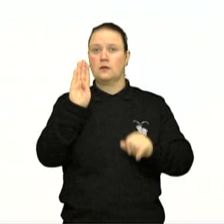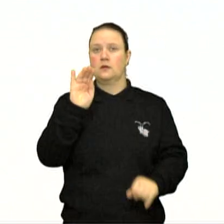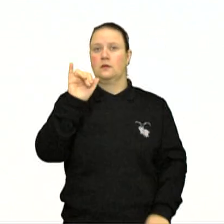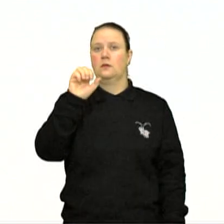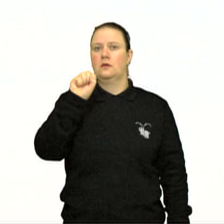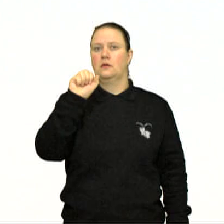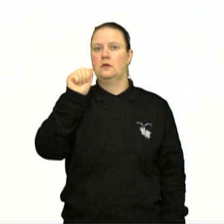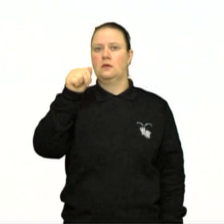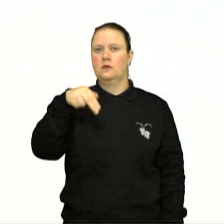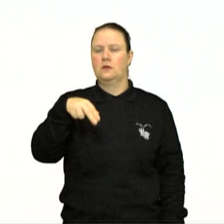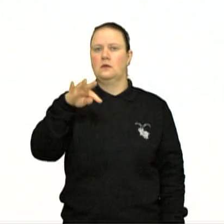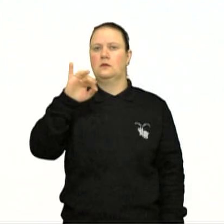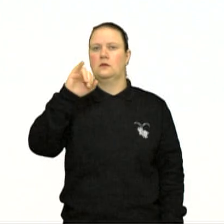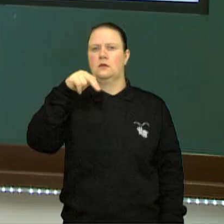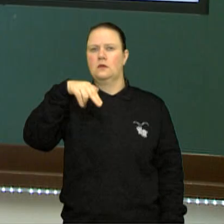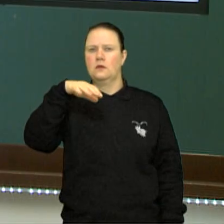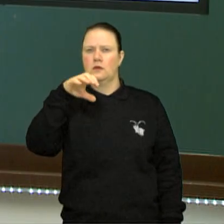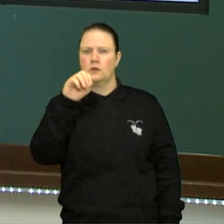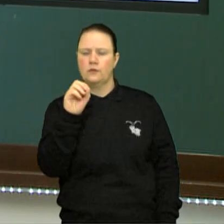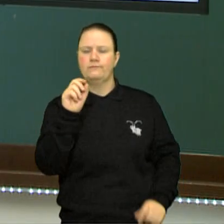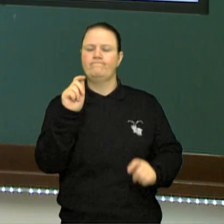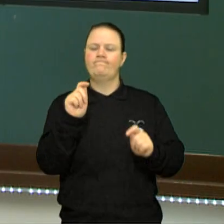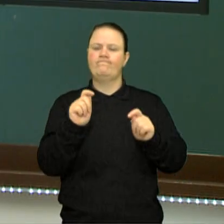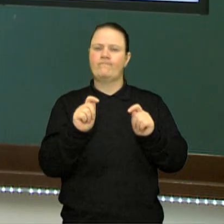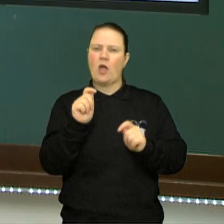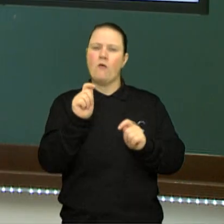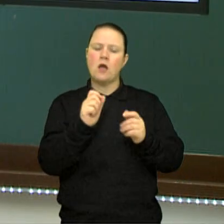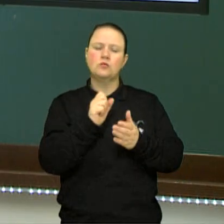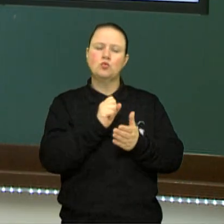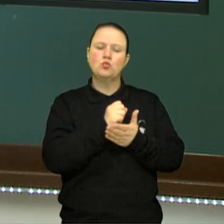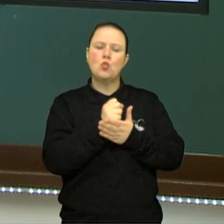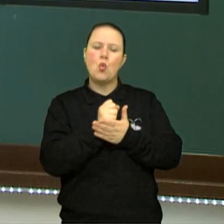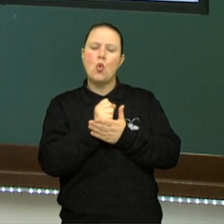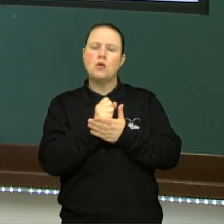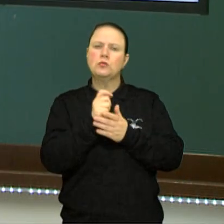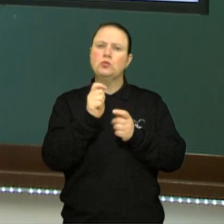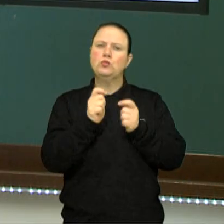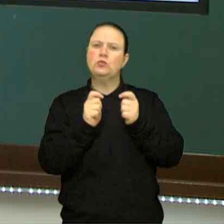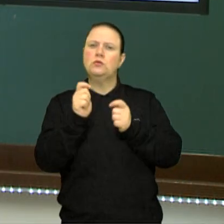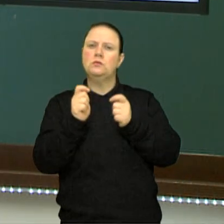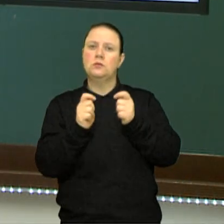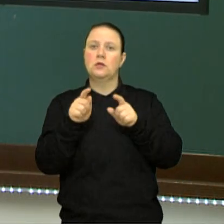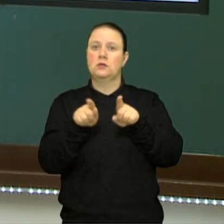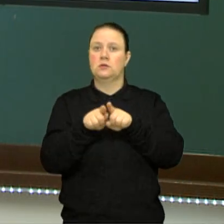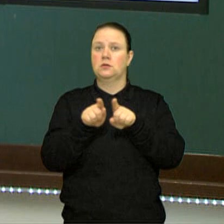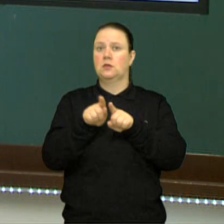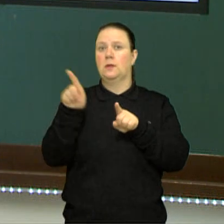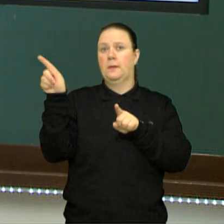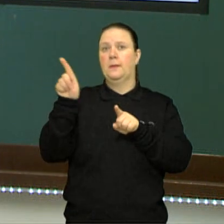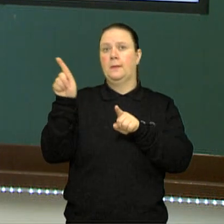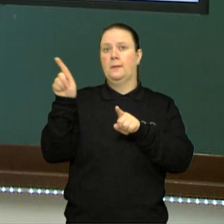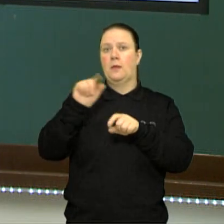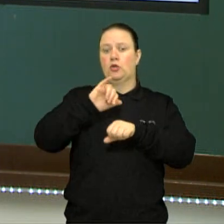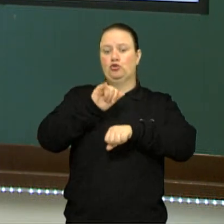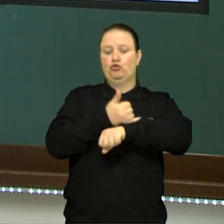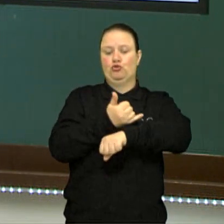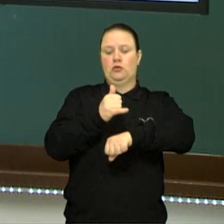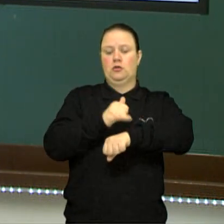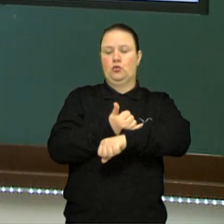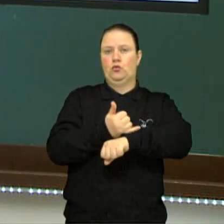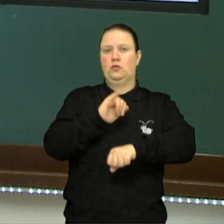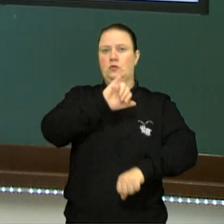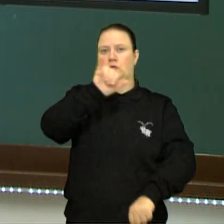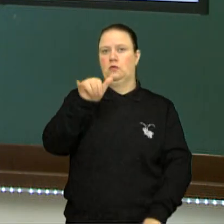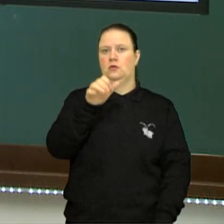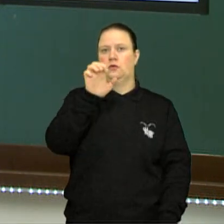Império Bizantino vão ser dominadas. Inclusive, a gente vai ter o domínio aqui de Jerusalém, que vai gerar posteriormente o que,